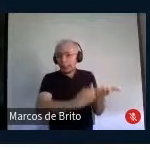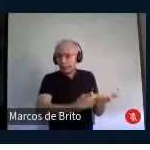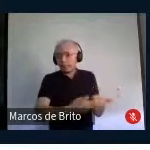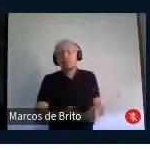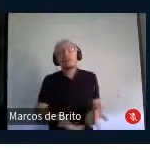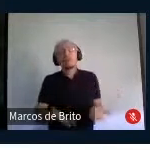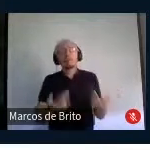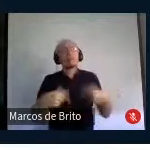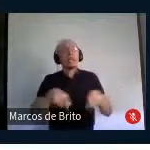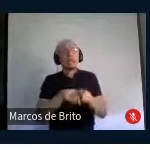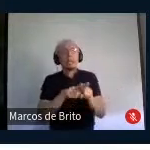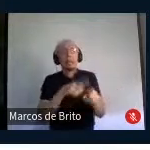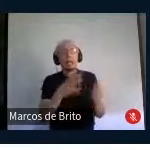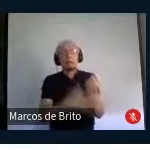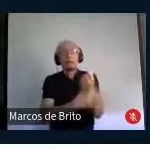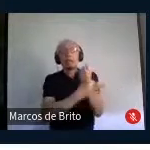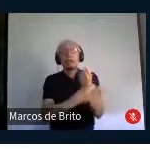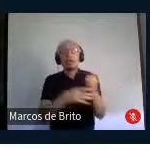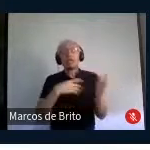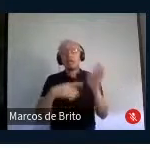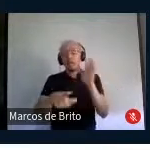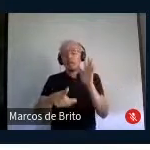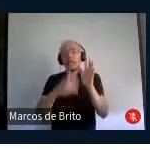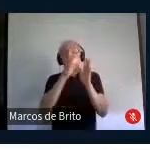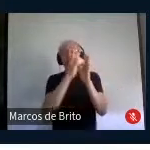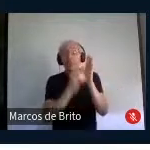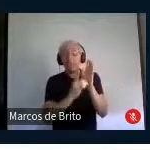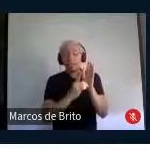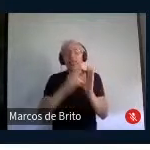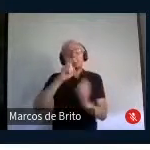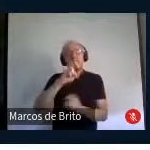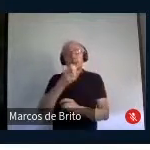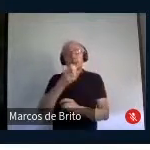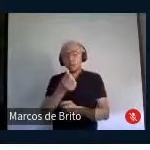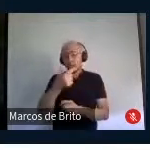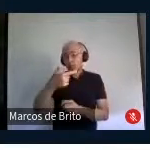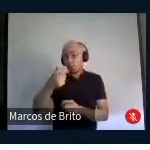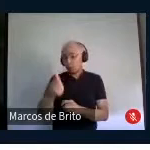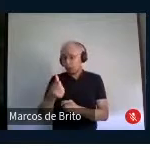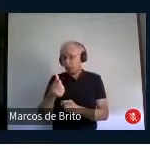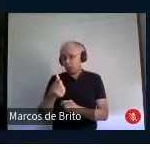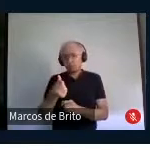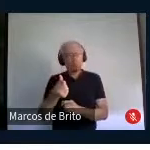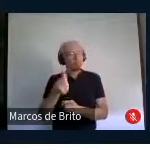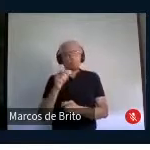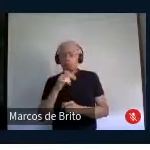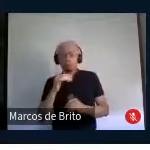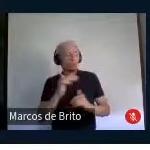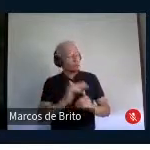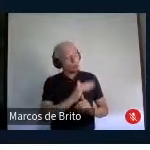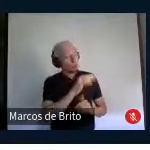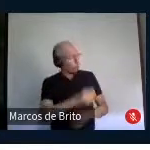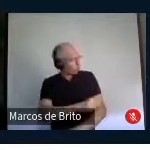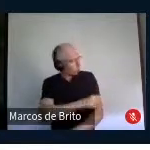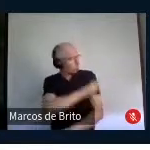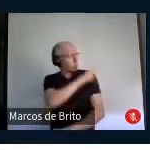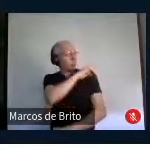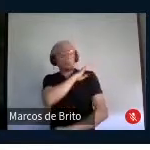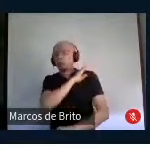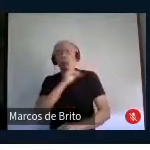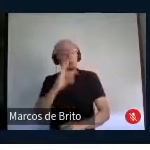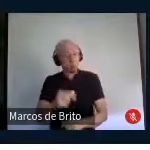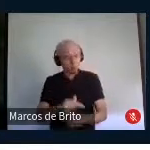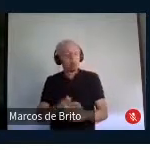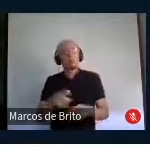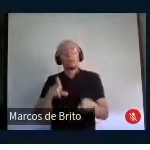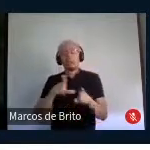garantida principalmente pelo Decreto-Lei 5.626, em todos os níveis e modalidades da educação. E o